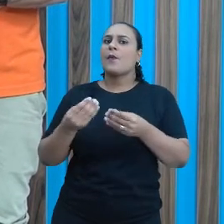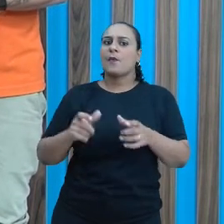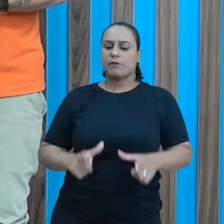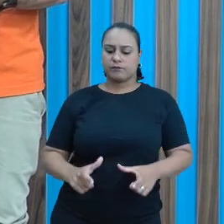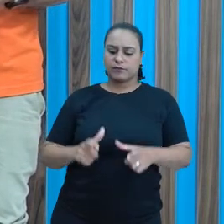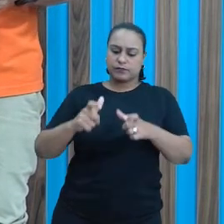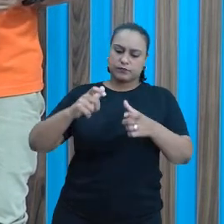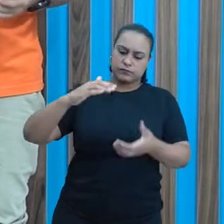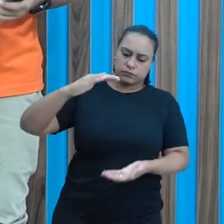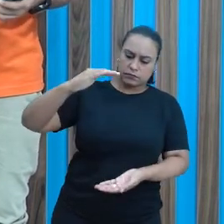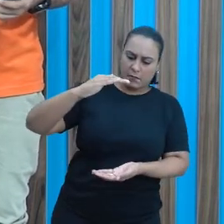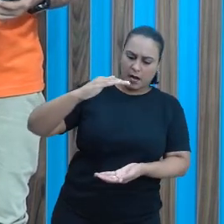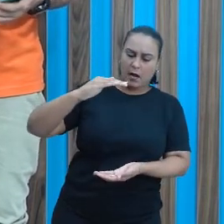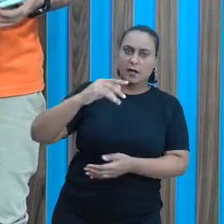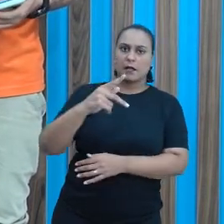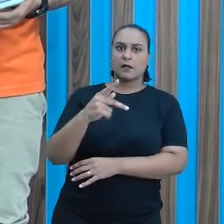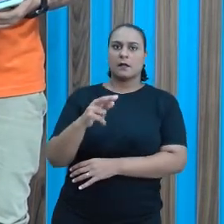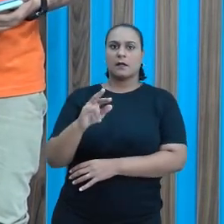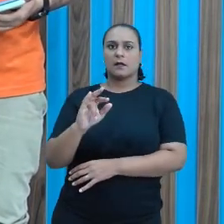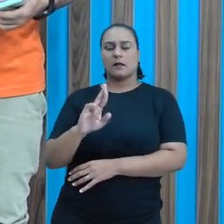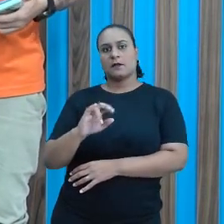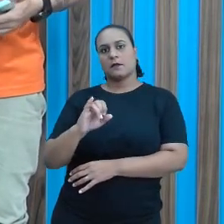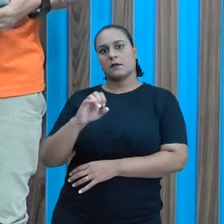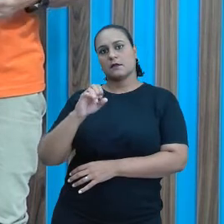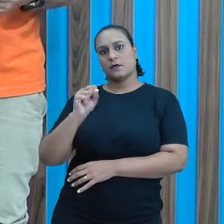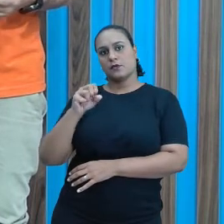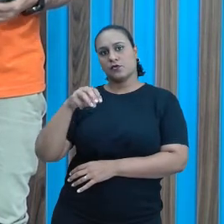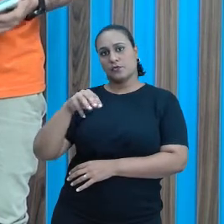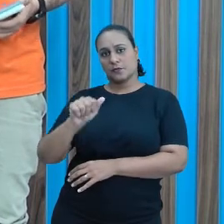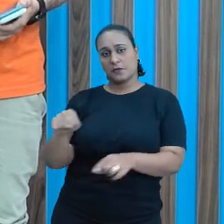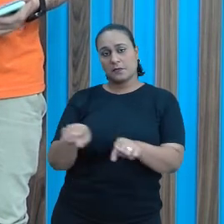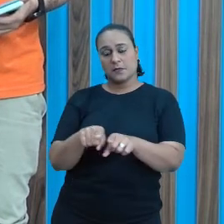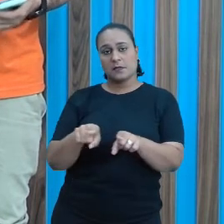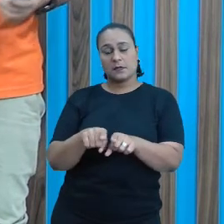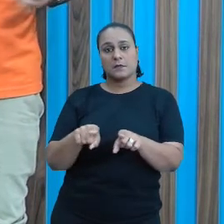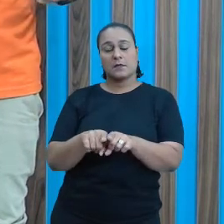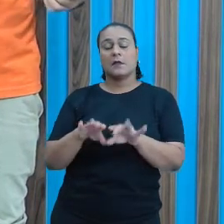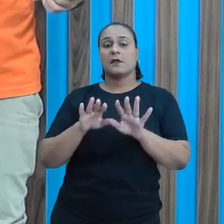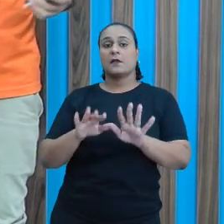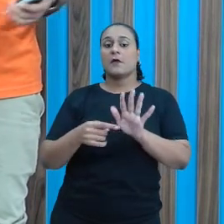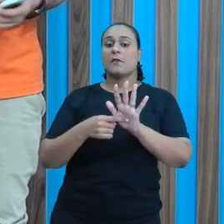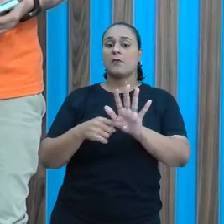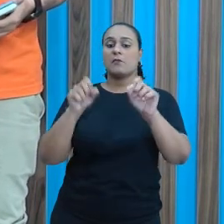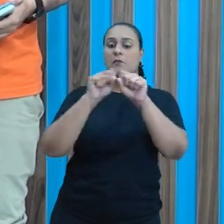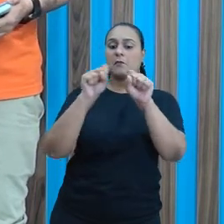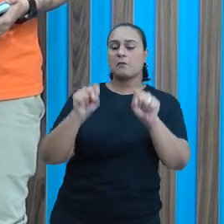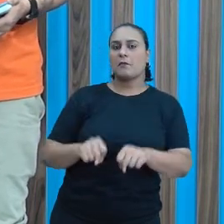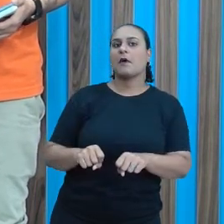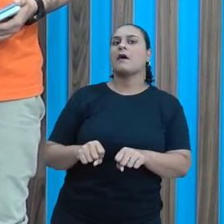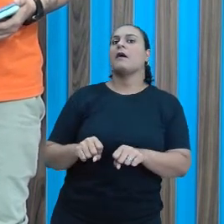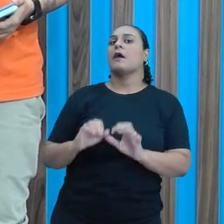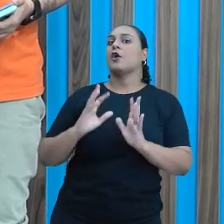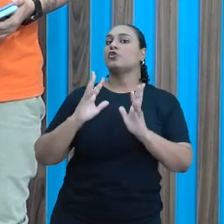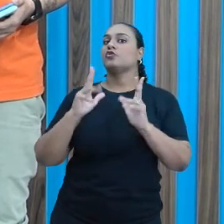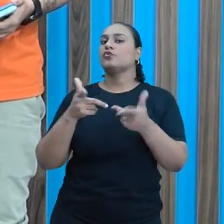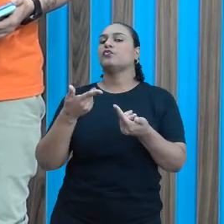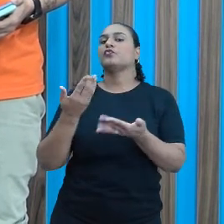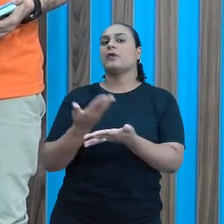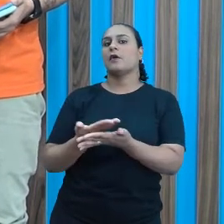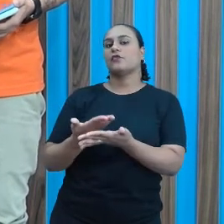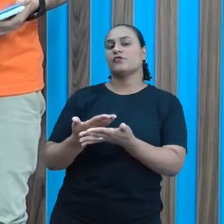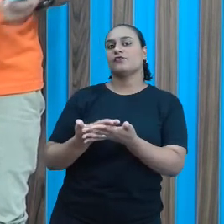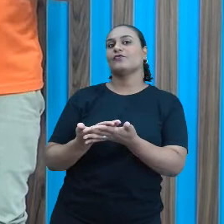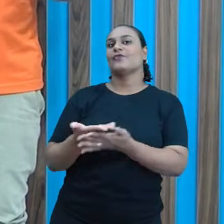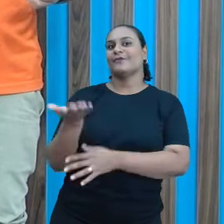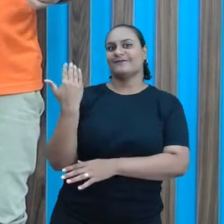do cilindro e do prisma. Você vai perceber que a sistematização ela tem a ver com tudo que a gente discutiu na aula anterior, tá